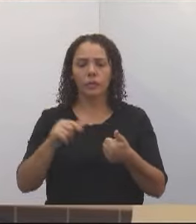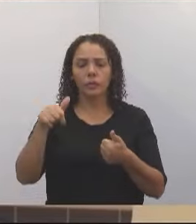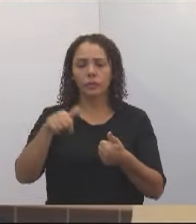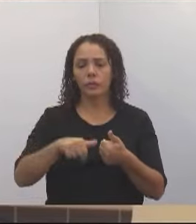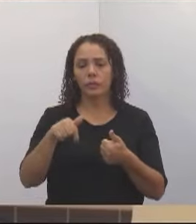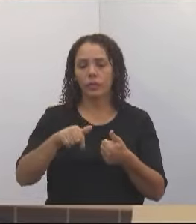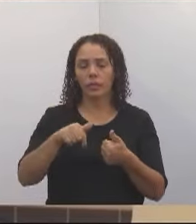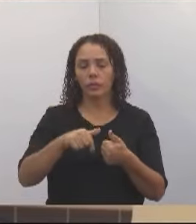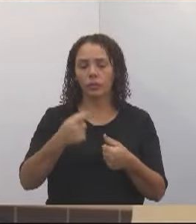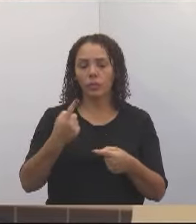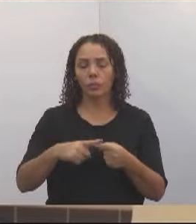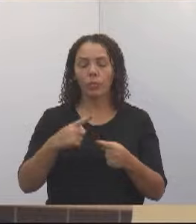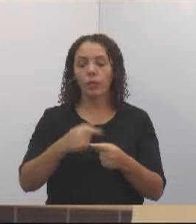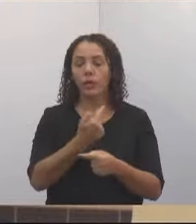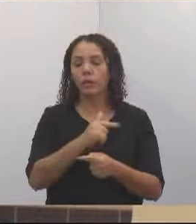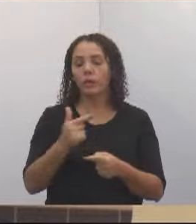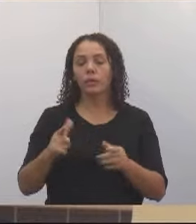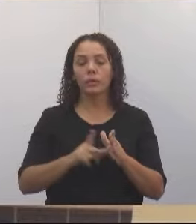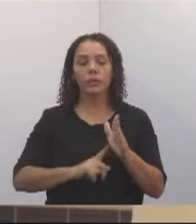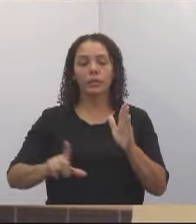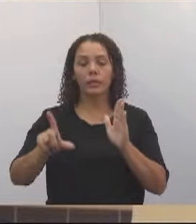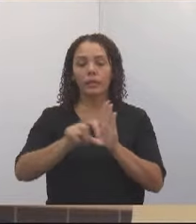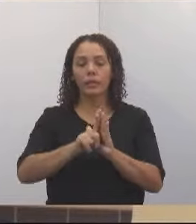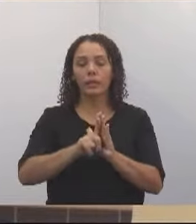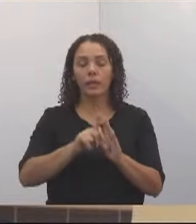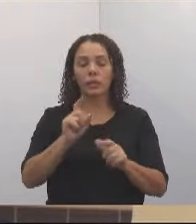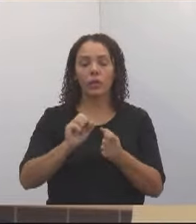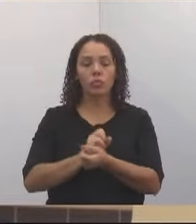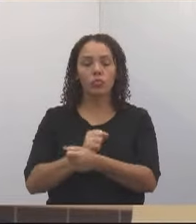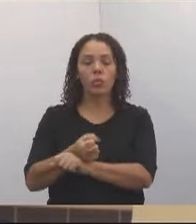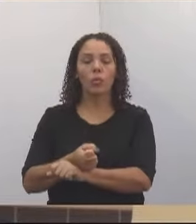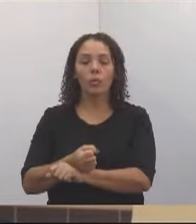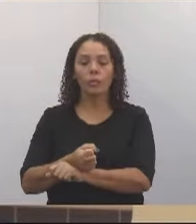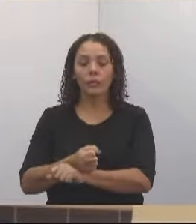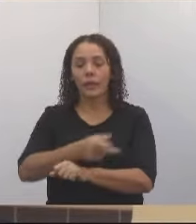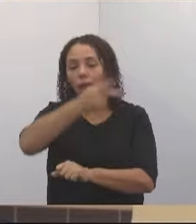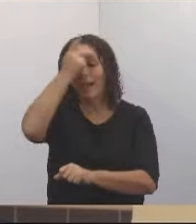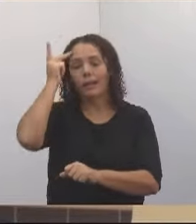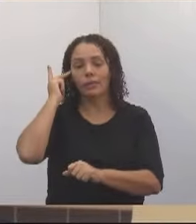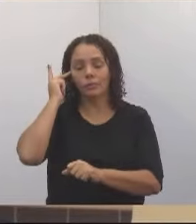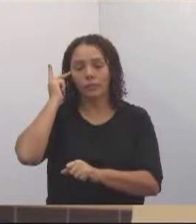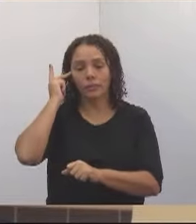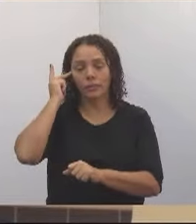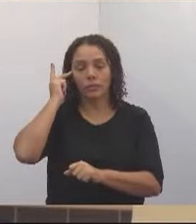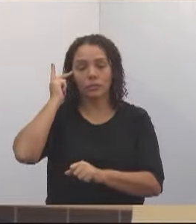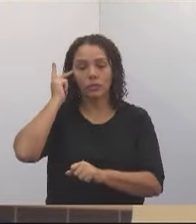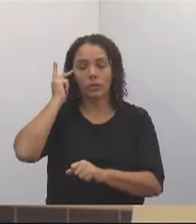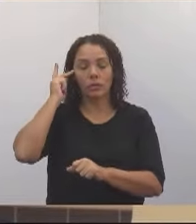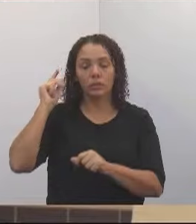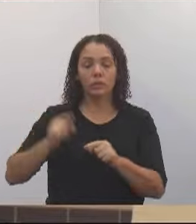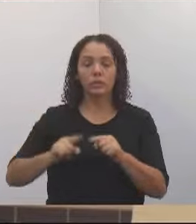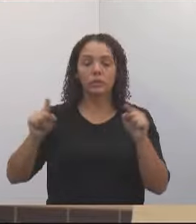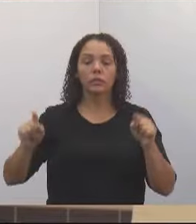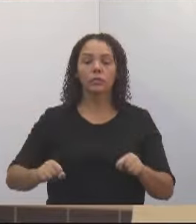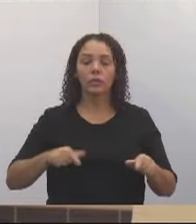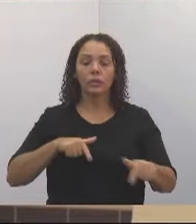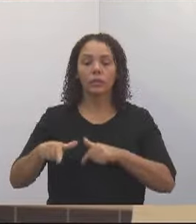tem previsão legal de obrigar o servidor que está no